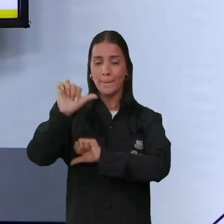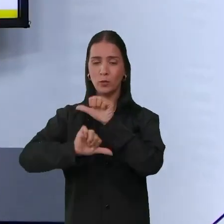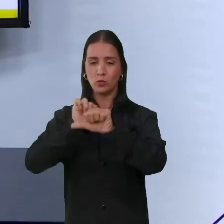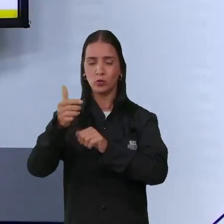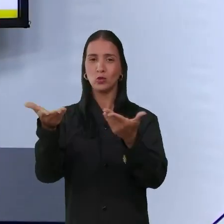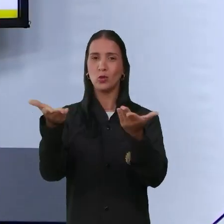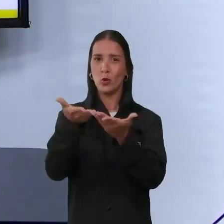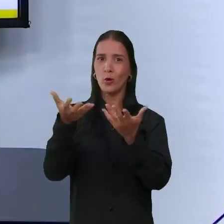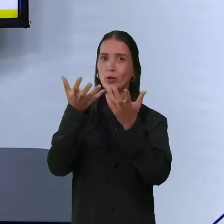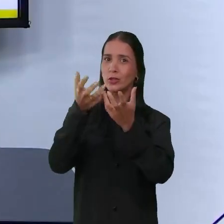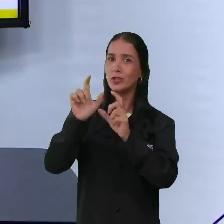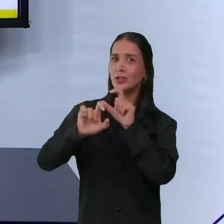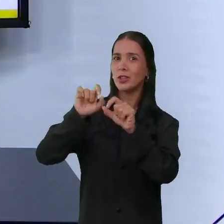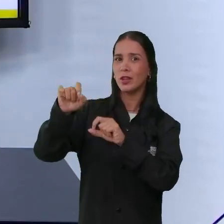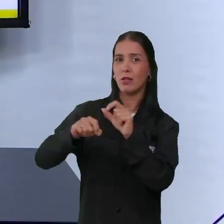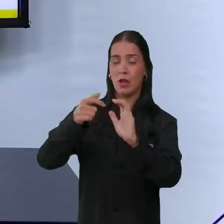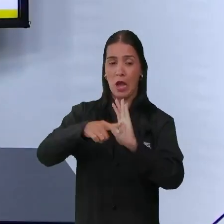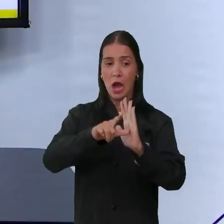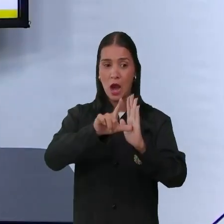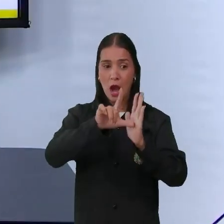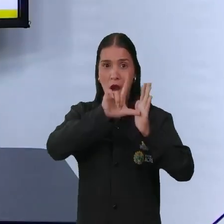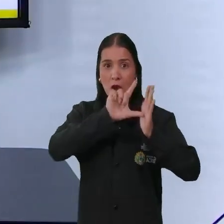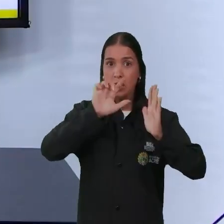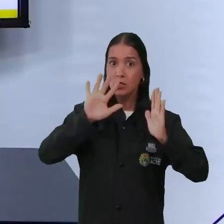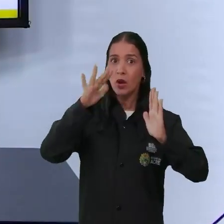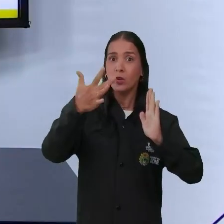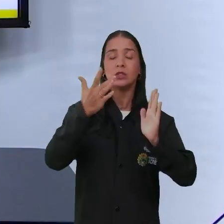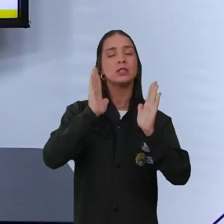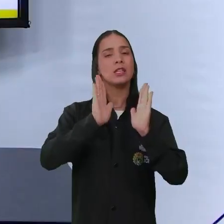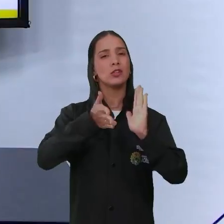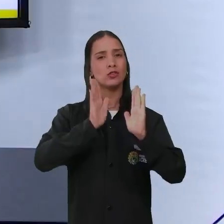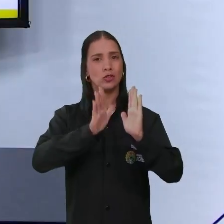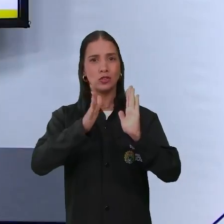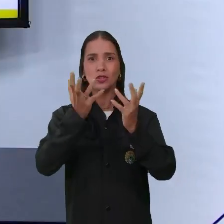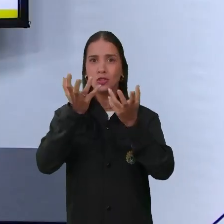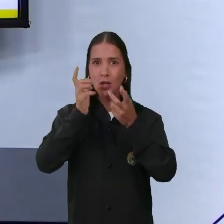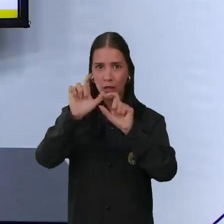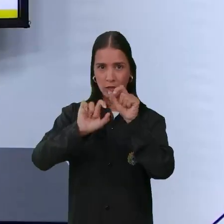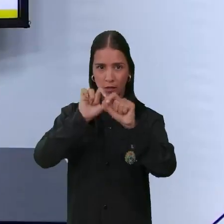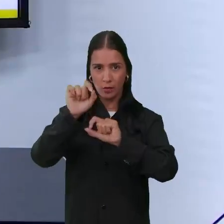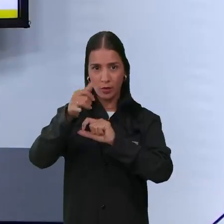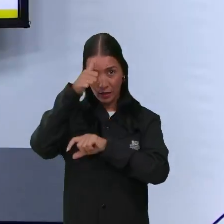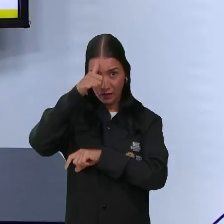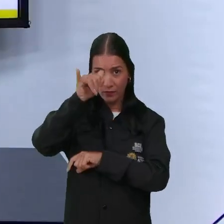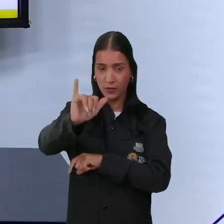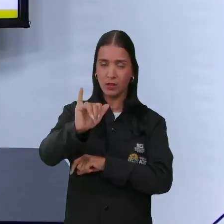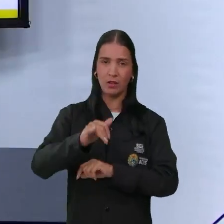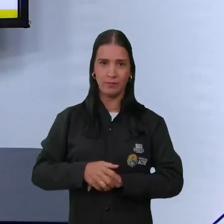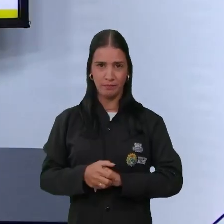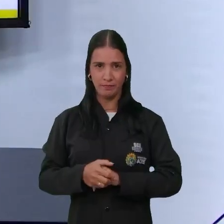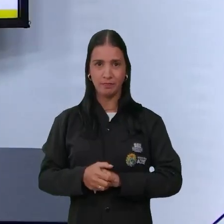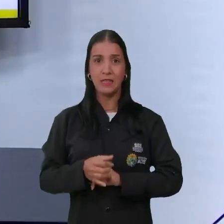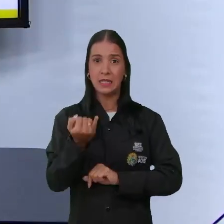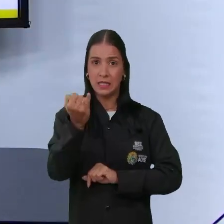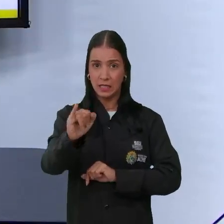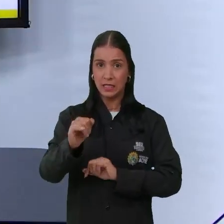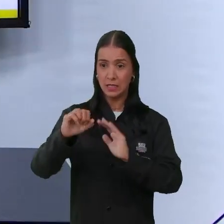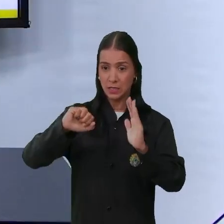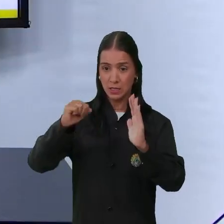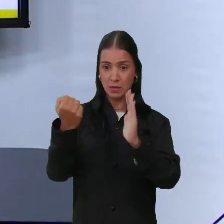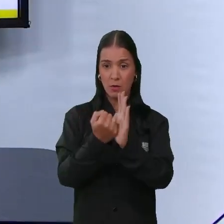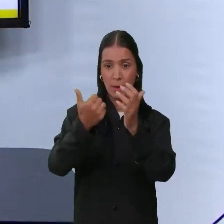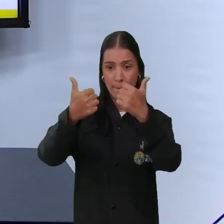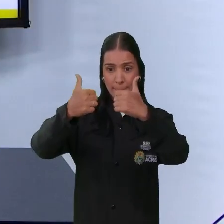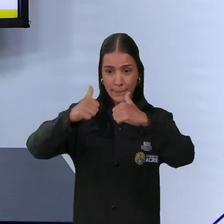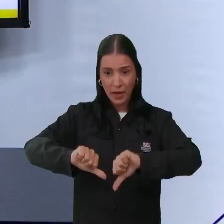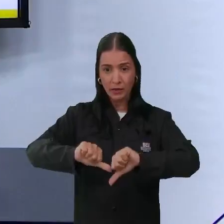pode visar uma antecipação, quer dizer, se antepor a um acontecimento negativo na sociedade,